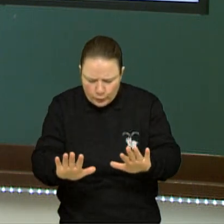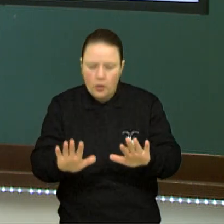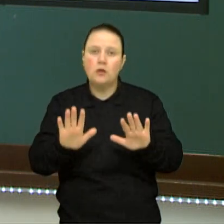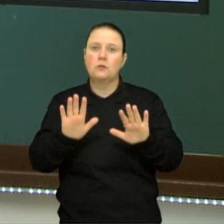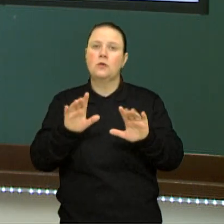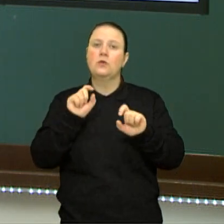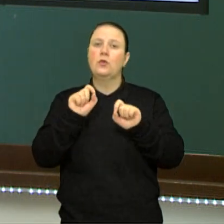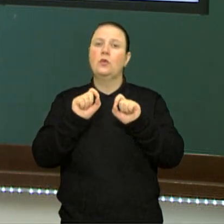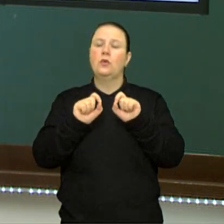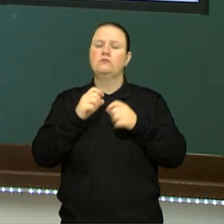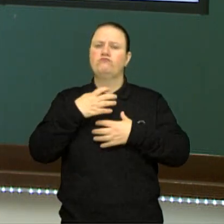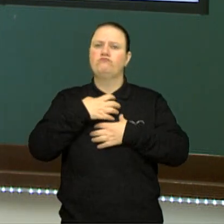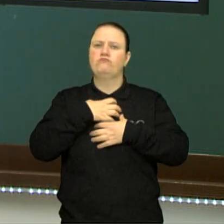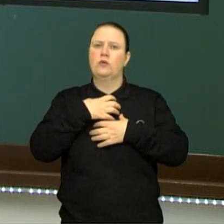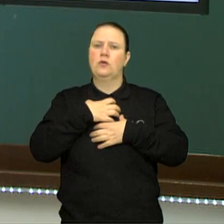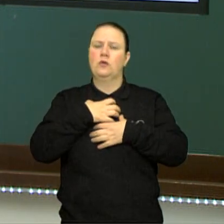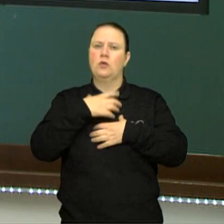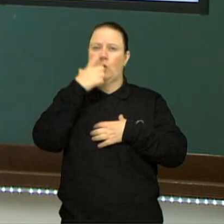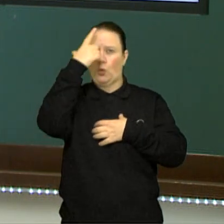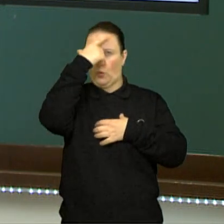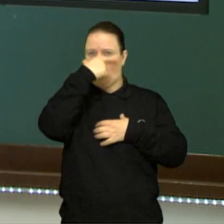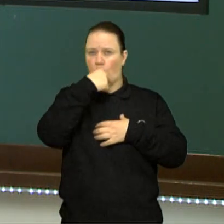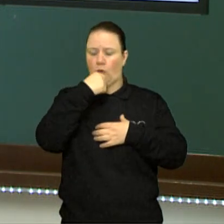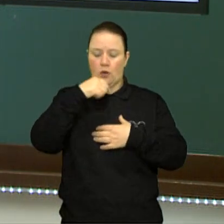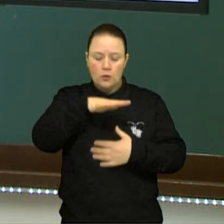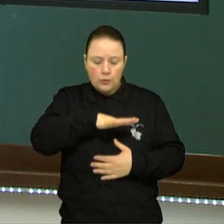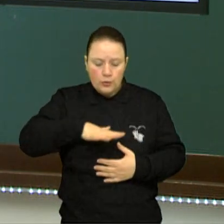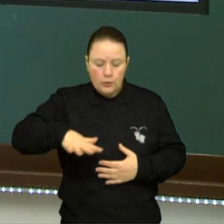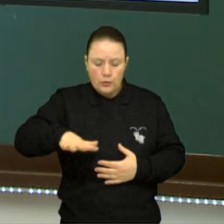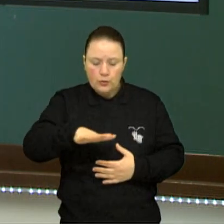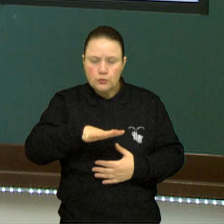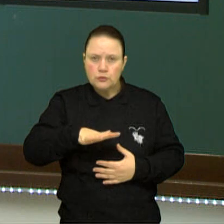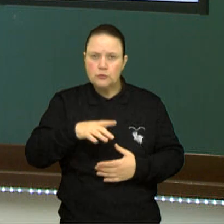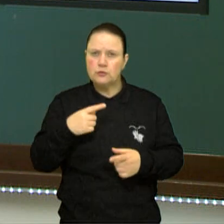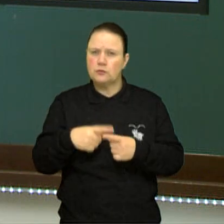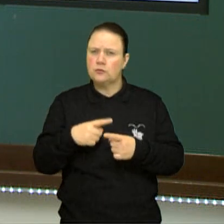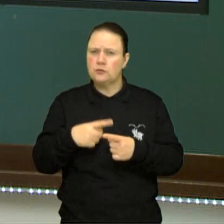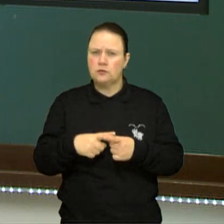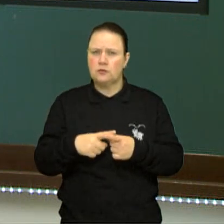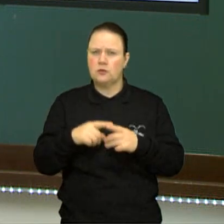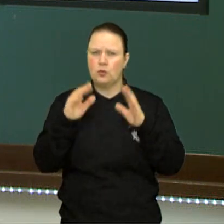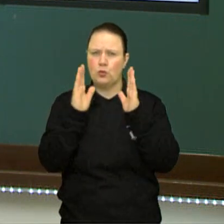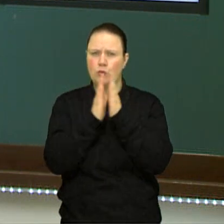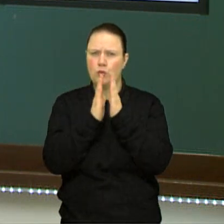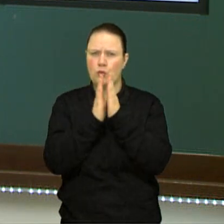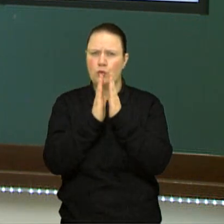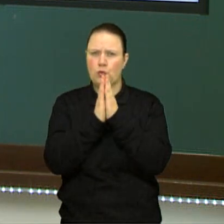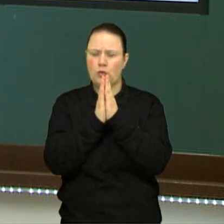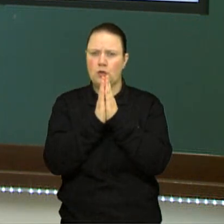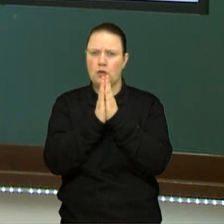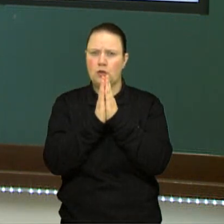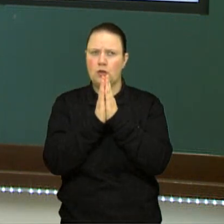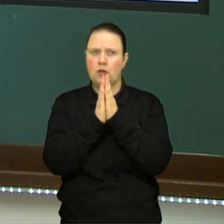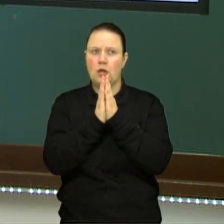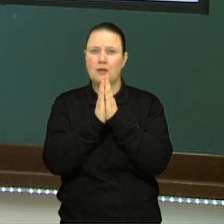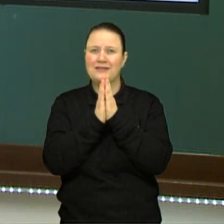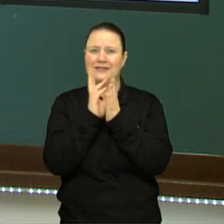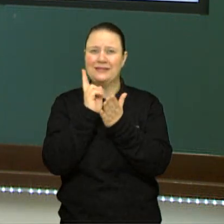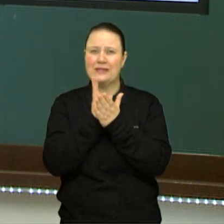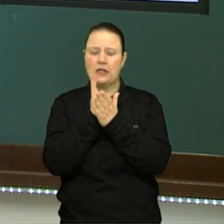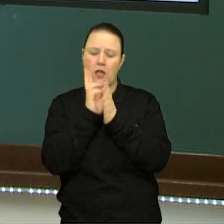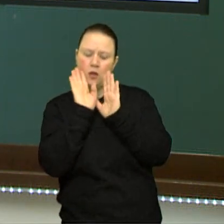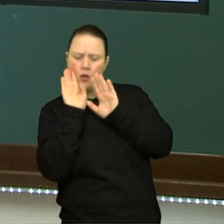eles estão aqui com o rosto ao chão, né? Porque eles têm que orar virados, né, para